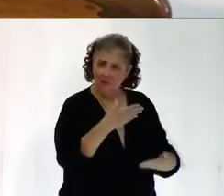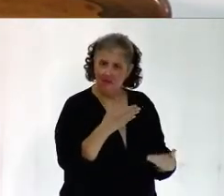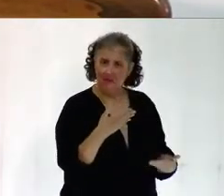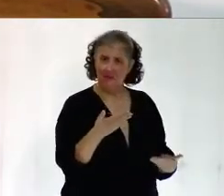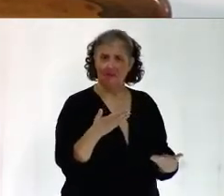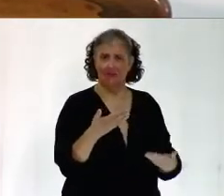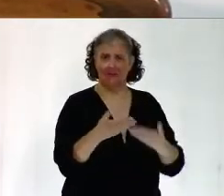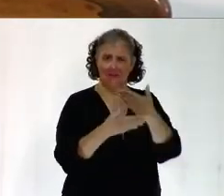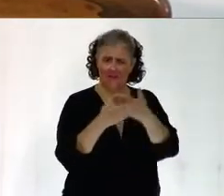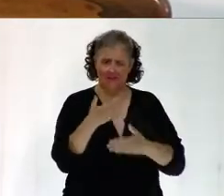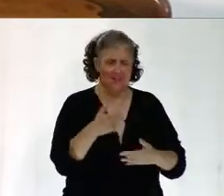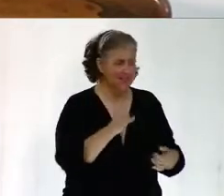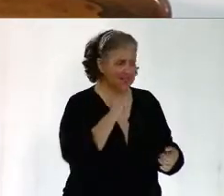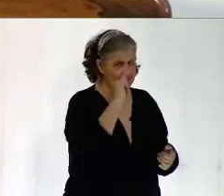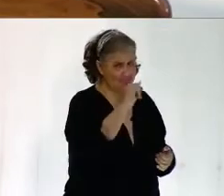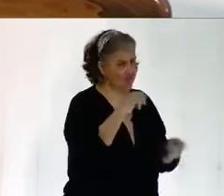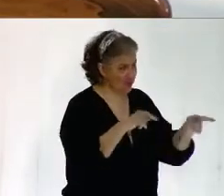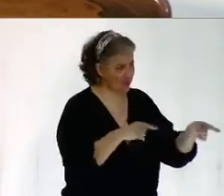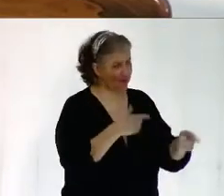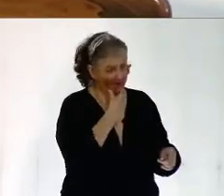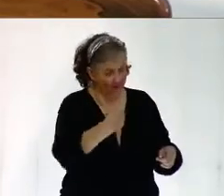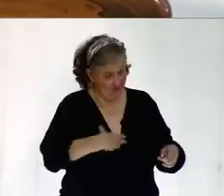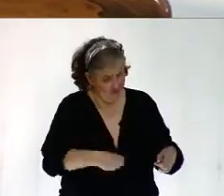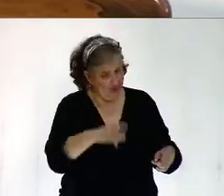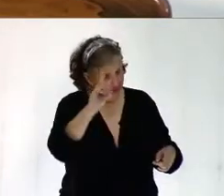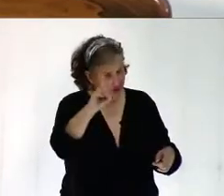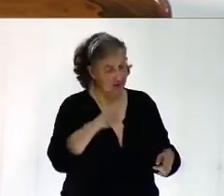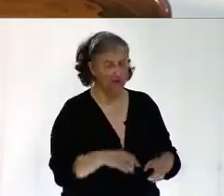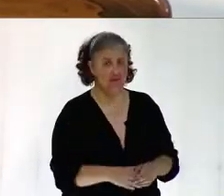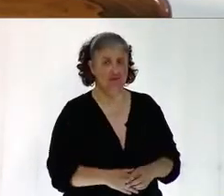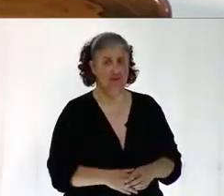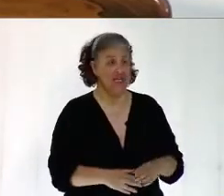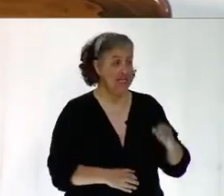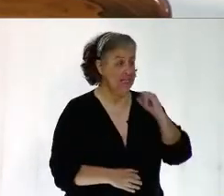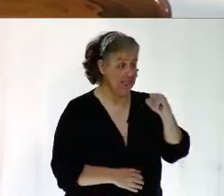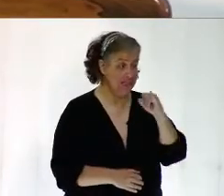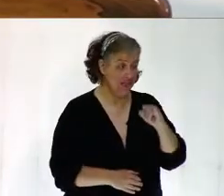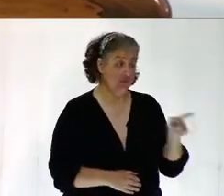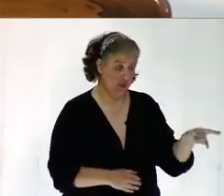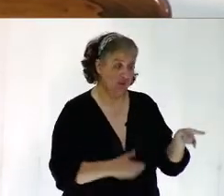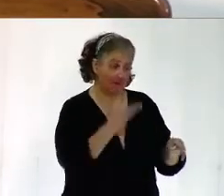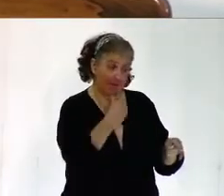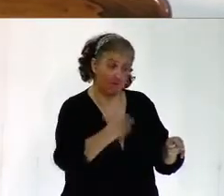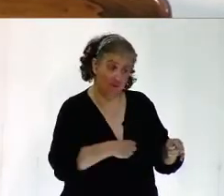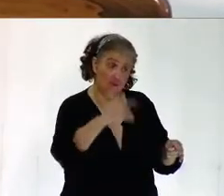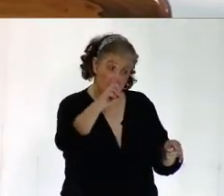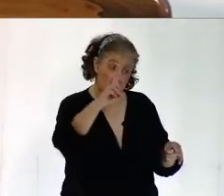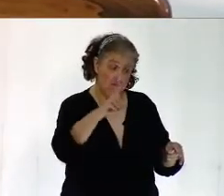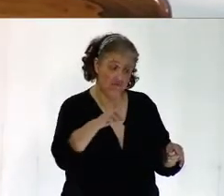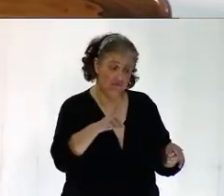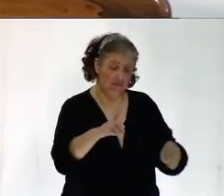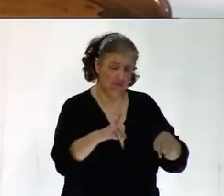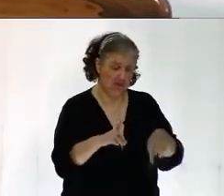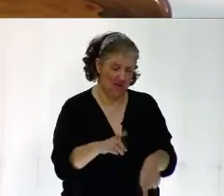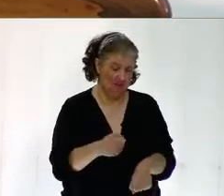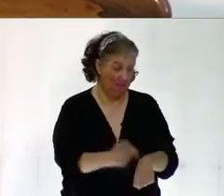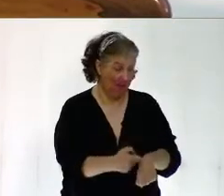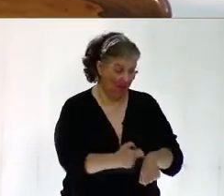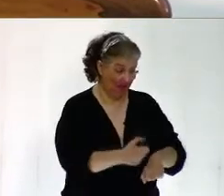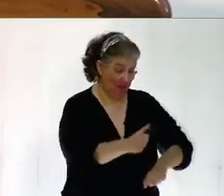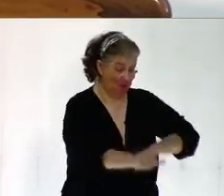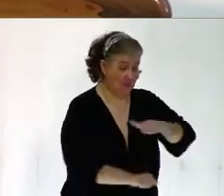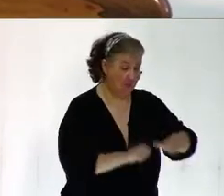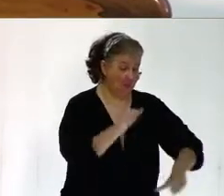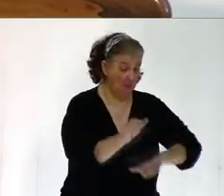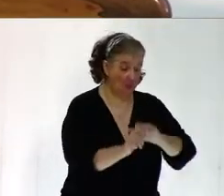e então ele disse manda se essas manda que estas pedras se transformem em